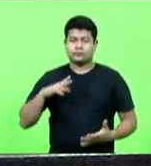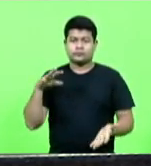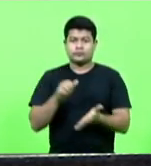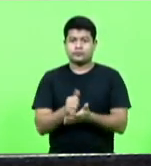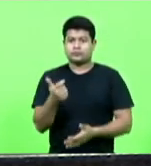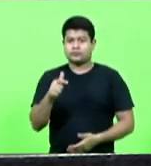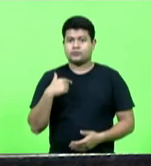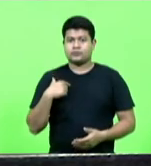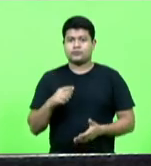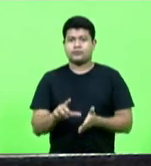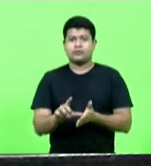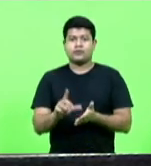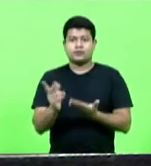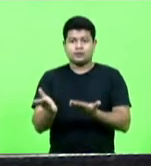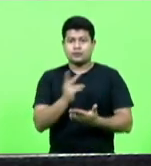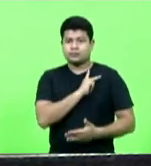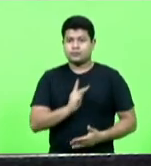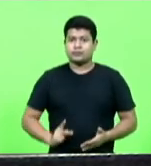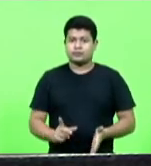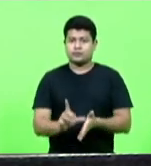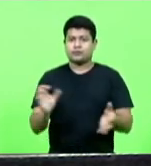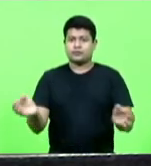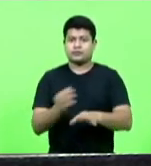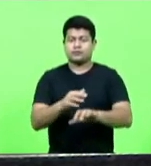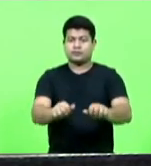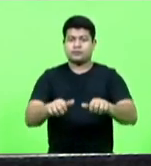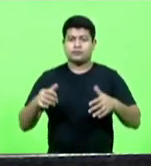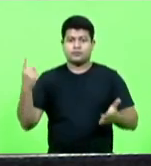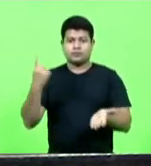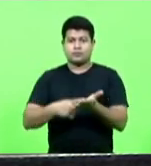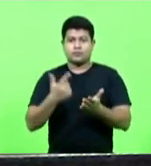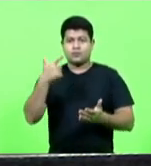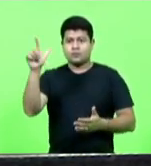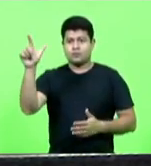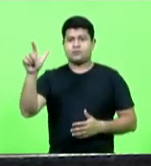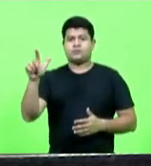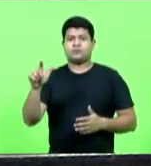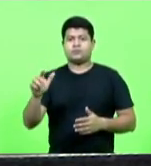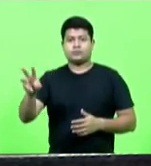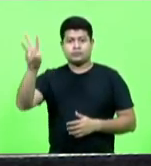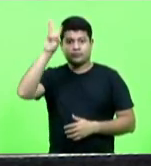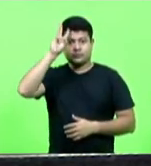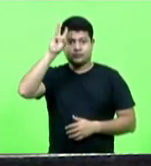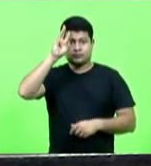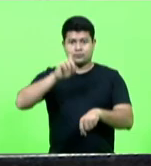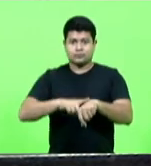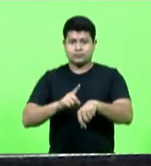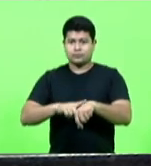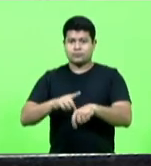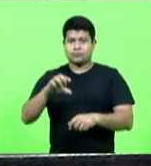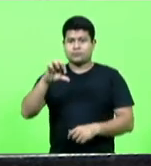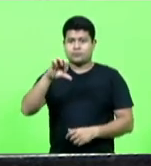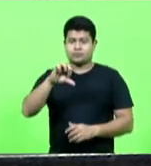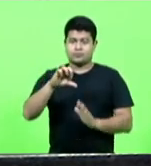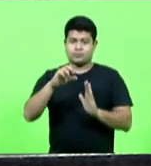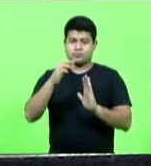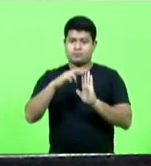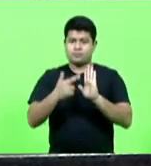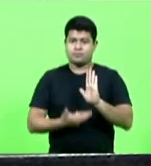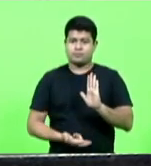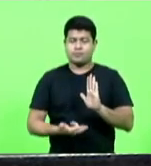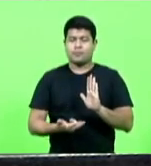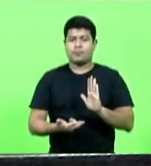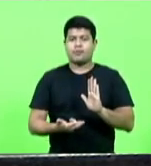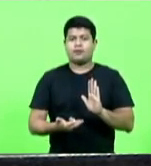havendo, o senhor presidente, antes de encerrar a sessão, convocou outra ordinária para terça-feira, no horário regimental. Para